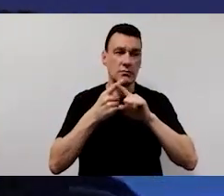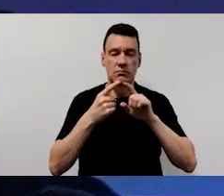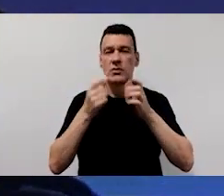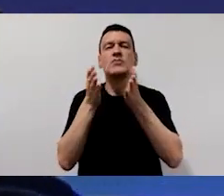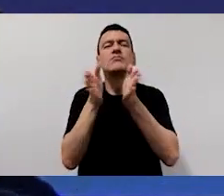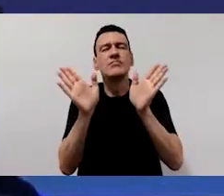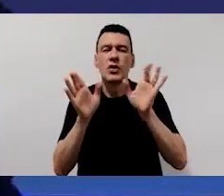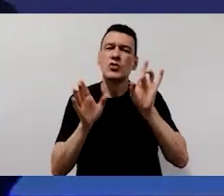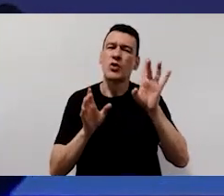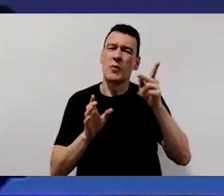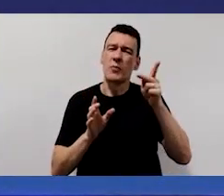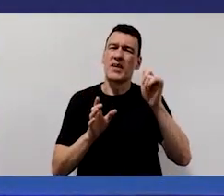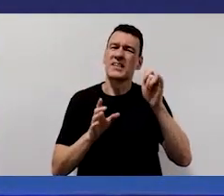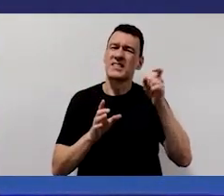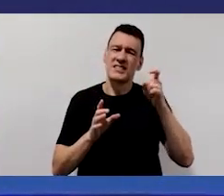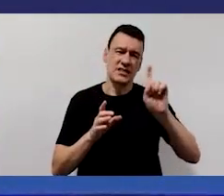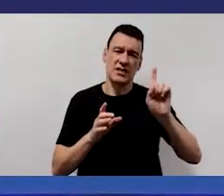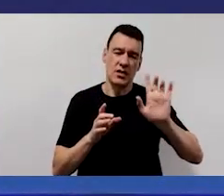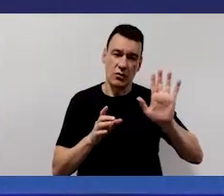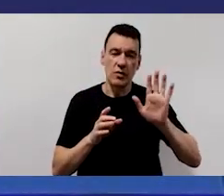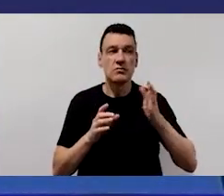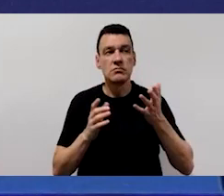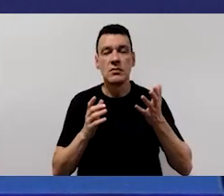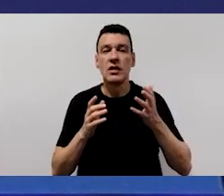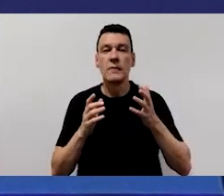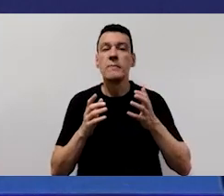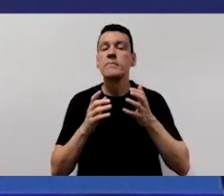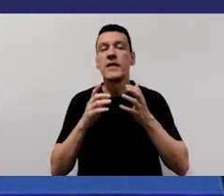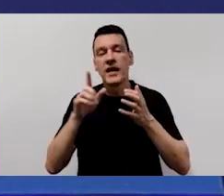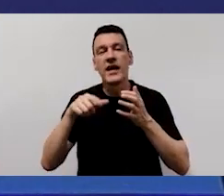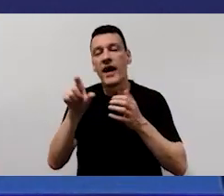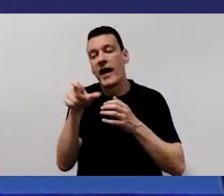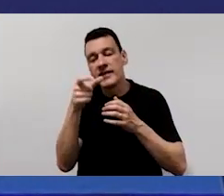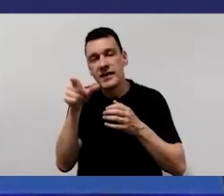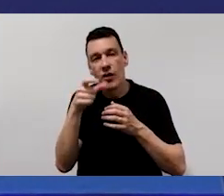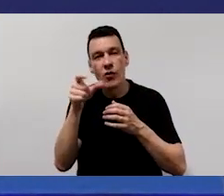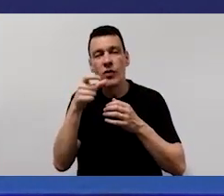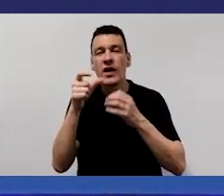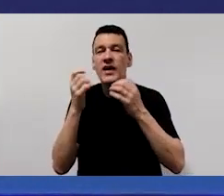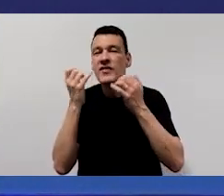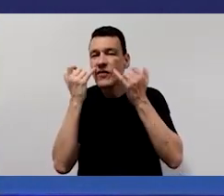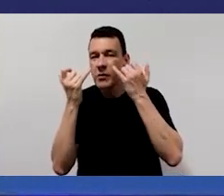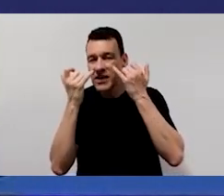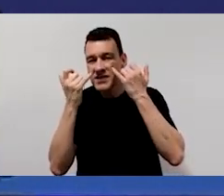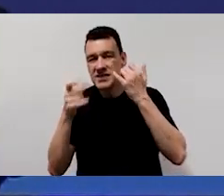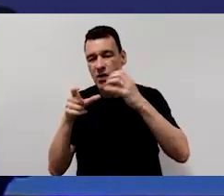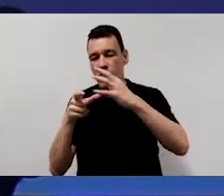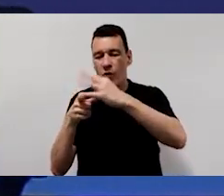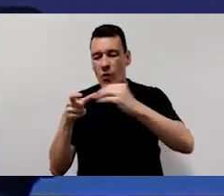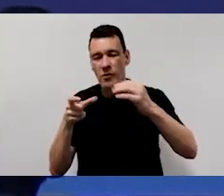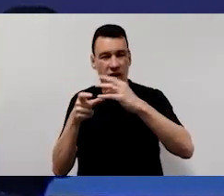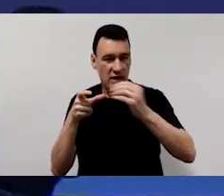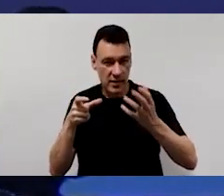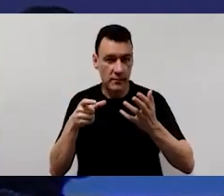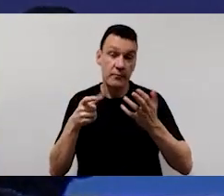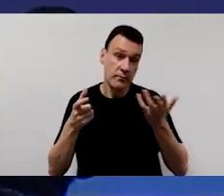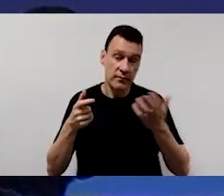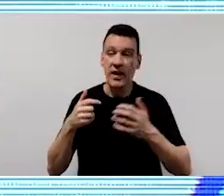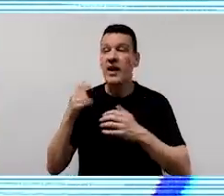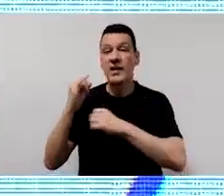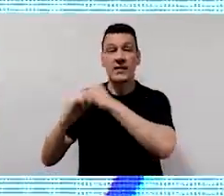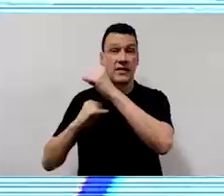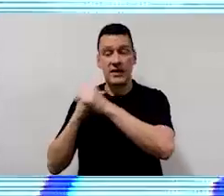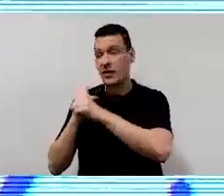O campeão aqui é o roubo de informações de cartão de crédito. Então, quem compra online se preocupa muito que o seu dado pode ser roubado e